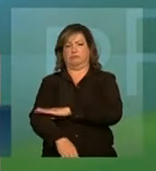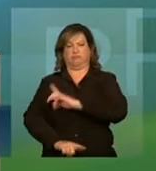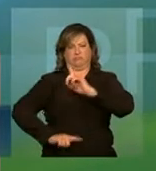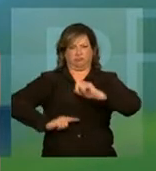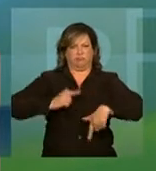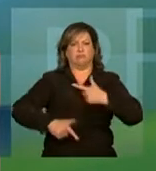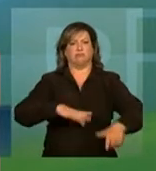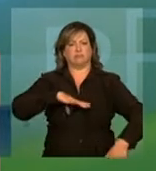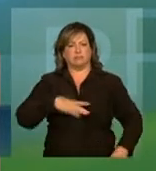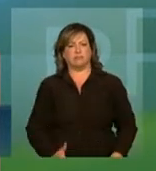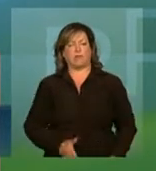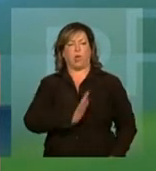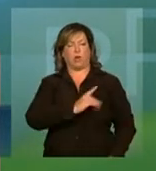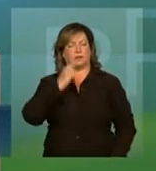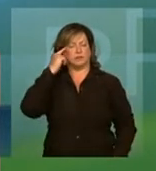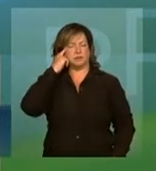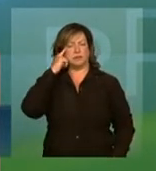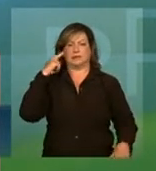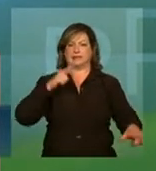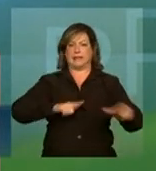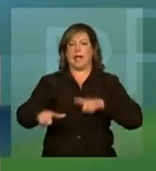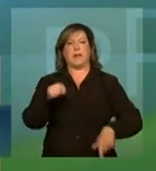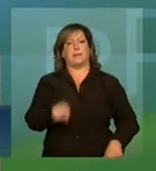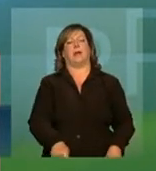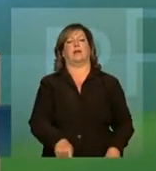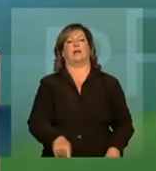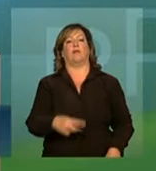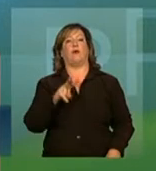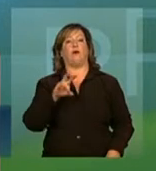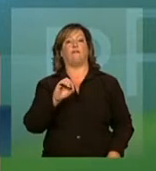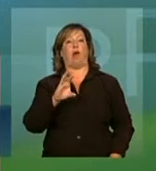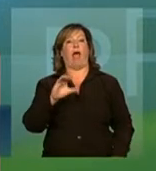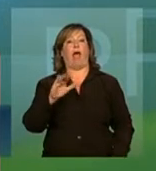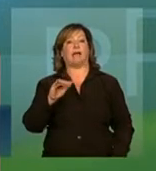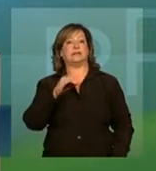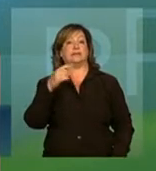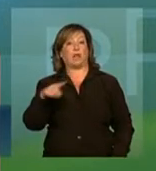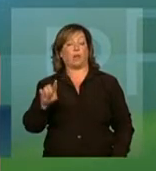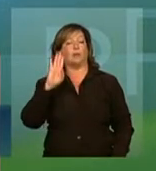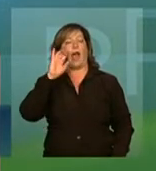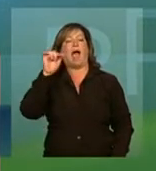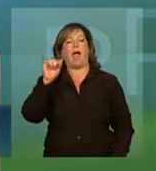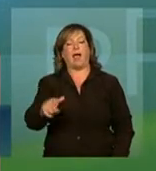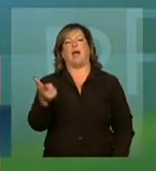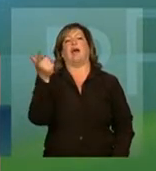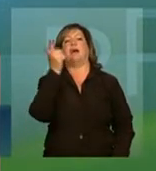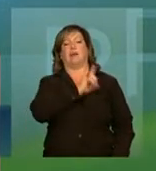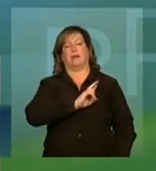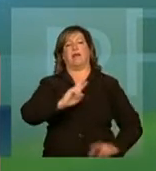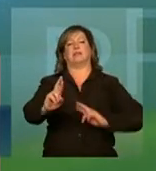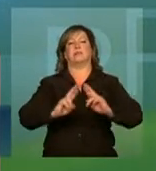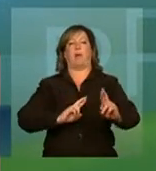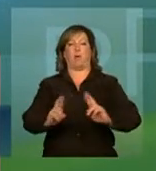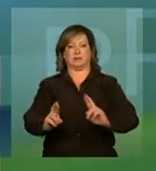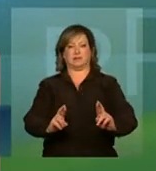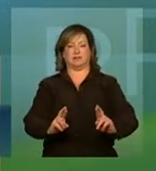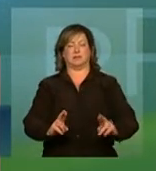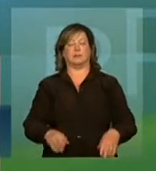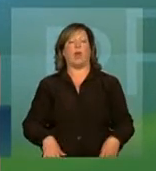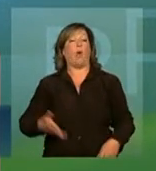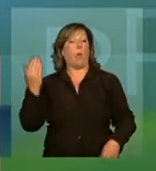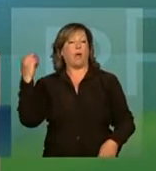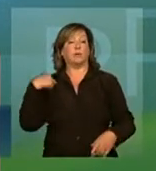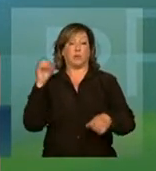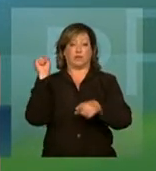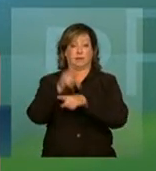com a cabeça e o coração no trabalho, exercitar nossa vocação, que só assim os resultados aparecem. Quando assumi a Casa